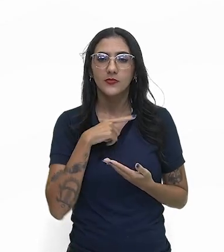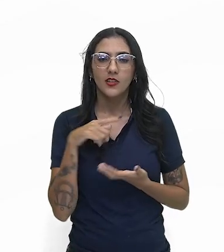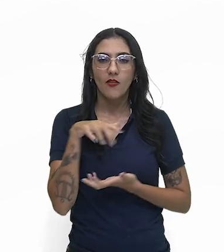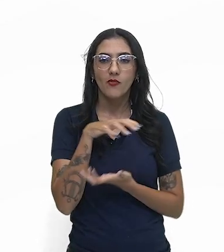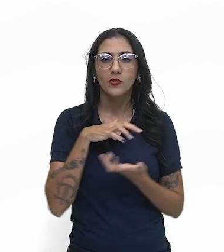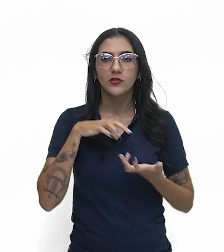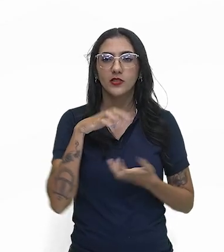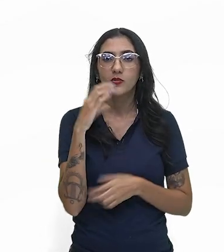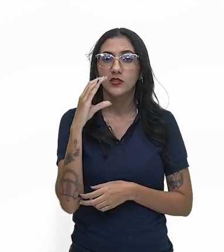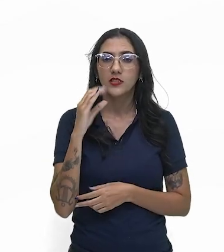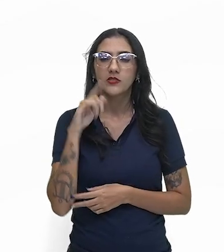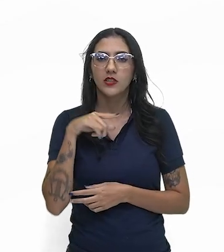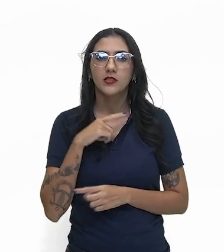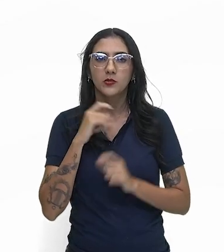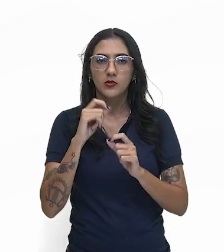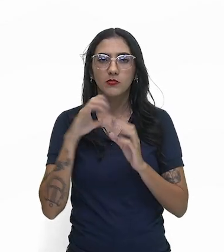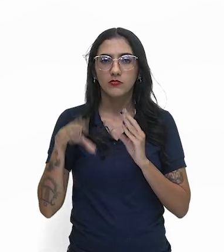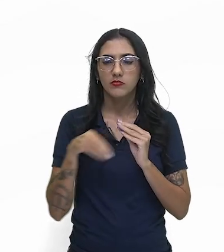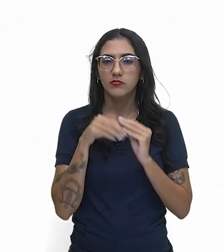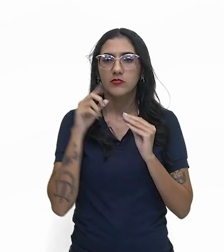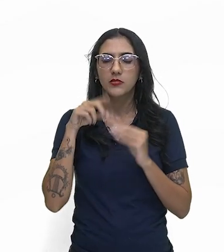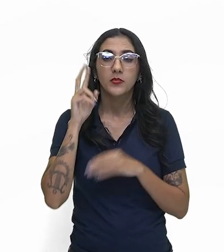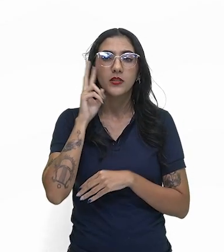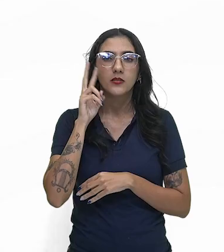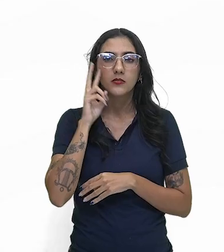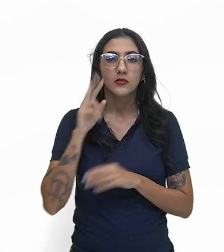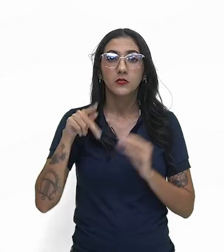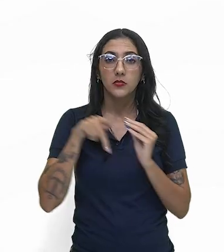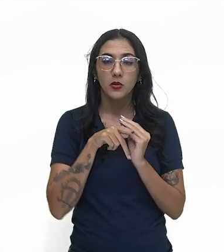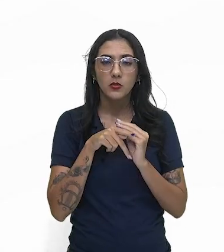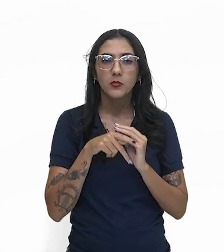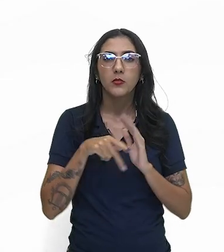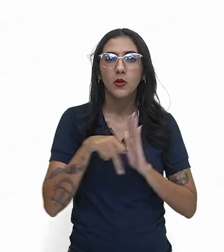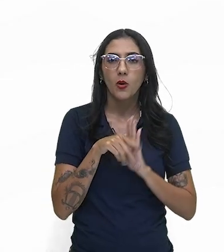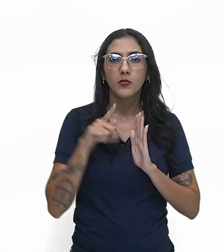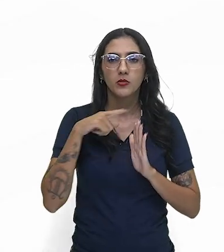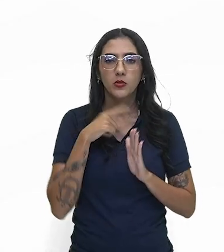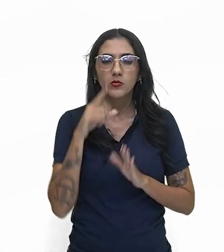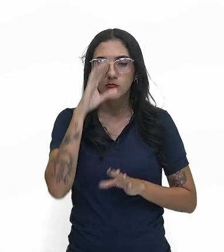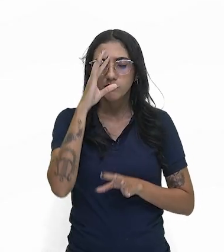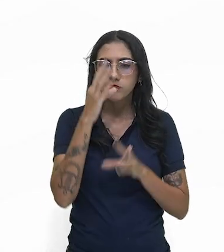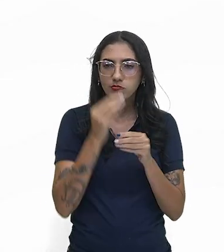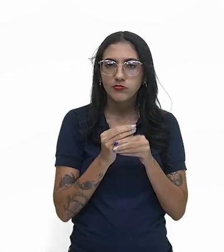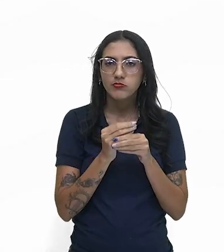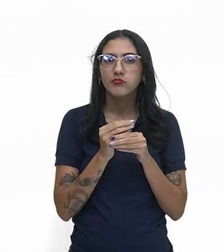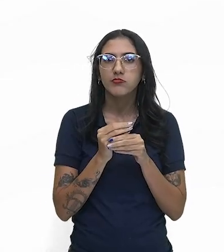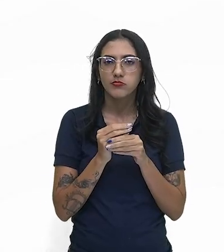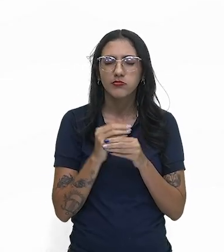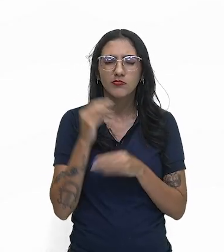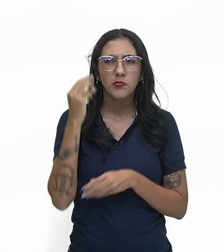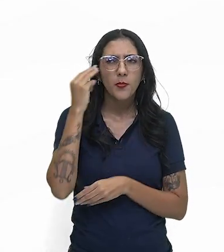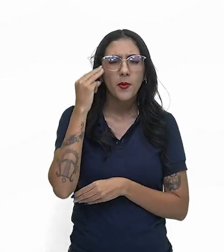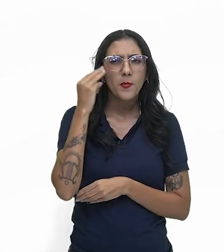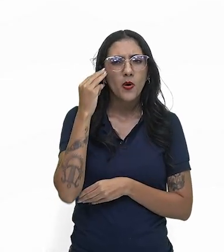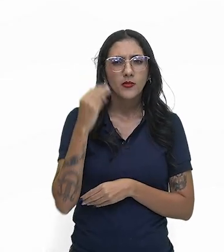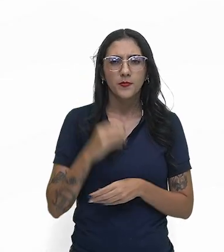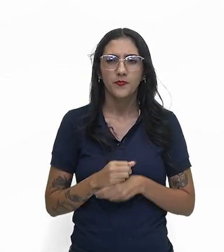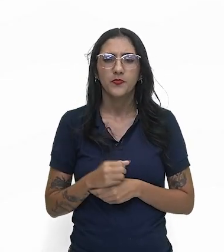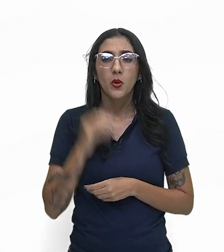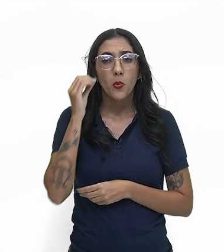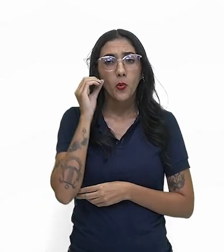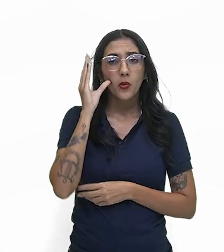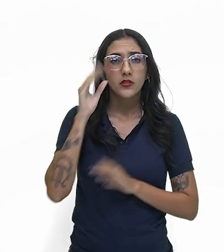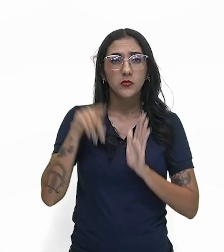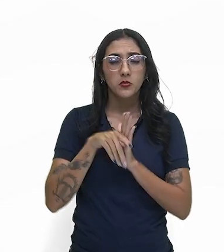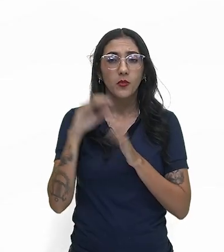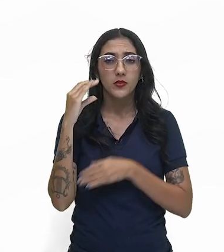então, lembrar, ela aquece nossa memória, né? Ela agita a nossa memória de que o conhecimento científico é tanto